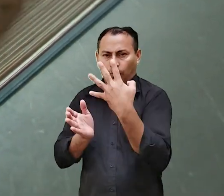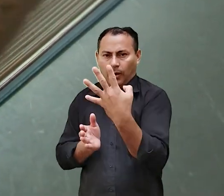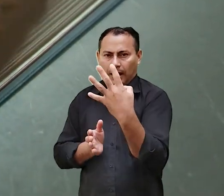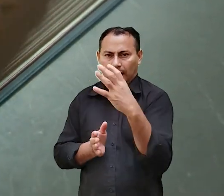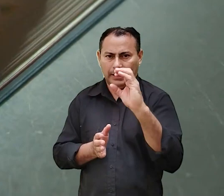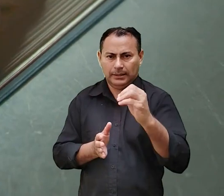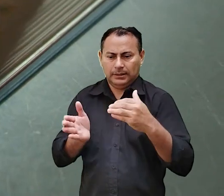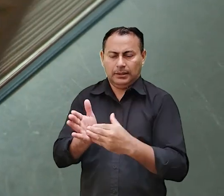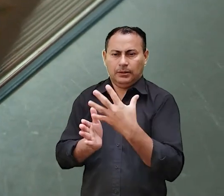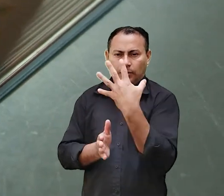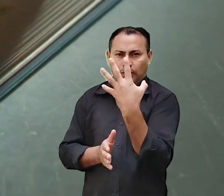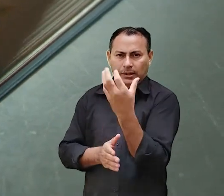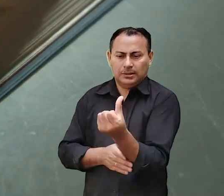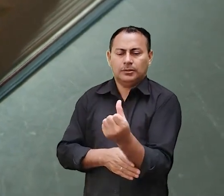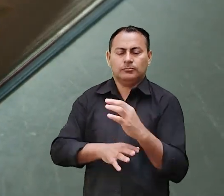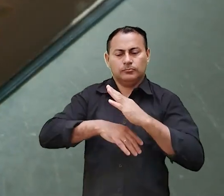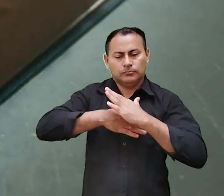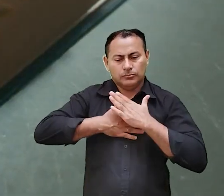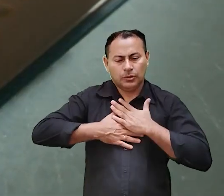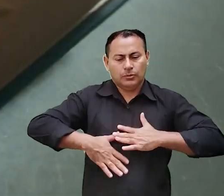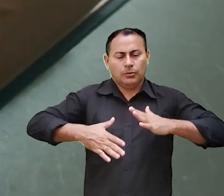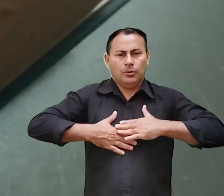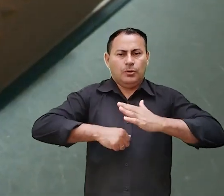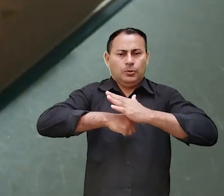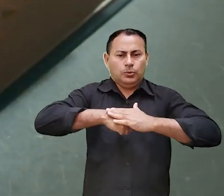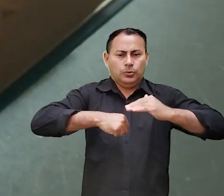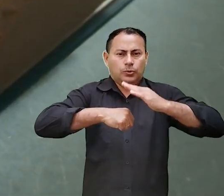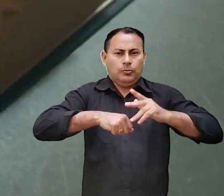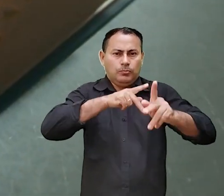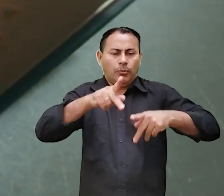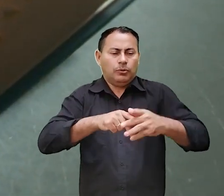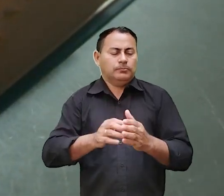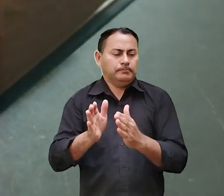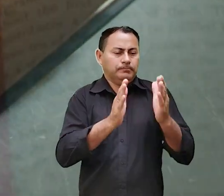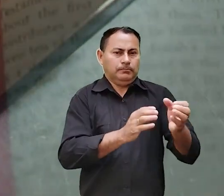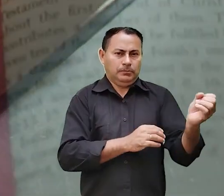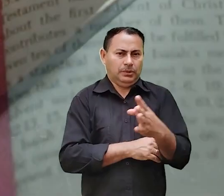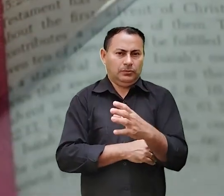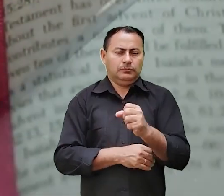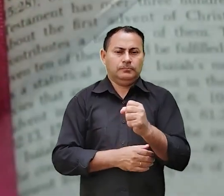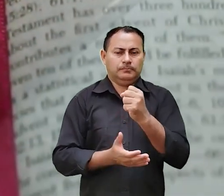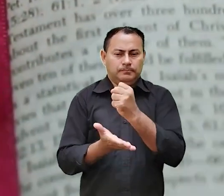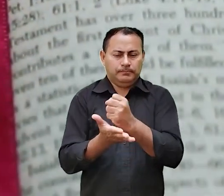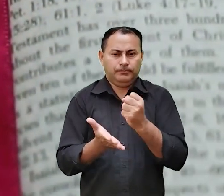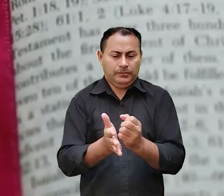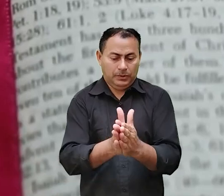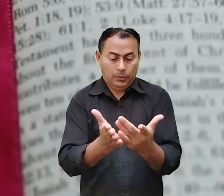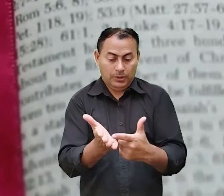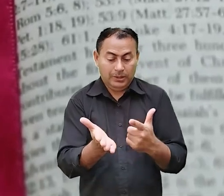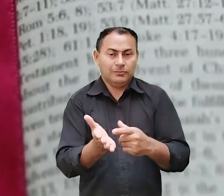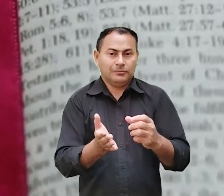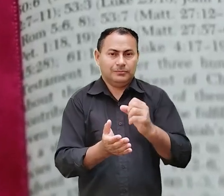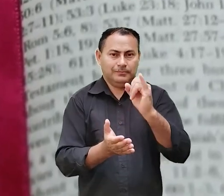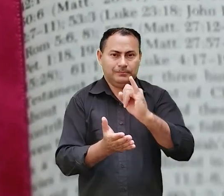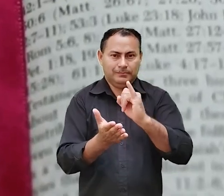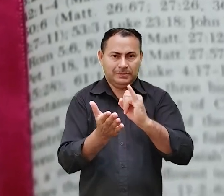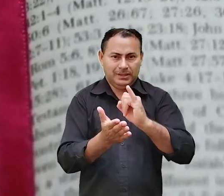a 66 São o consolo para o povo nessa parte do novo testamento vamos dizer assim do Livro de Isaías você